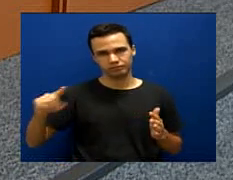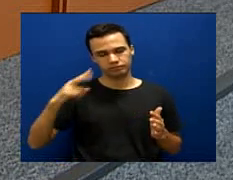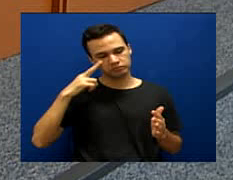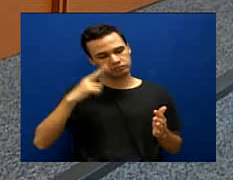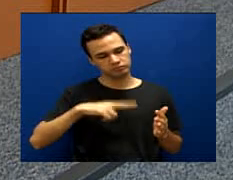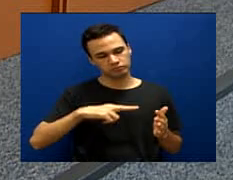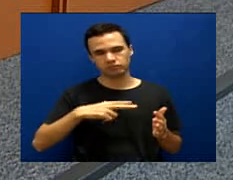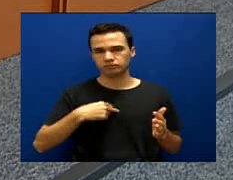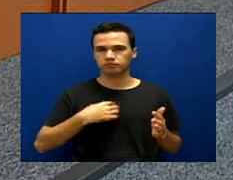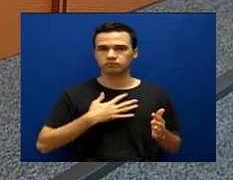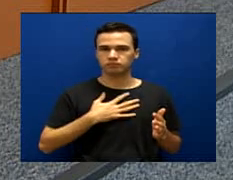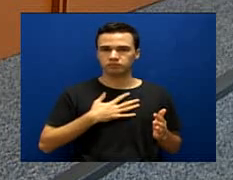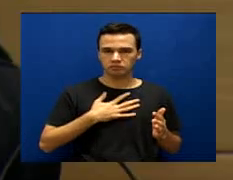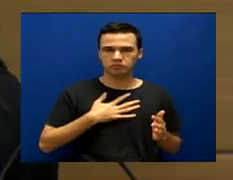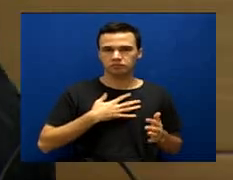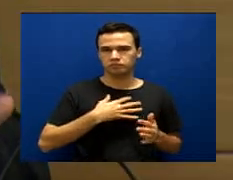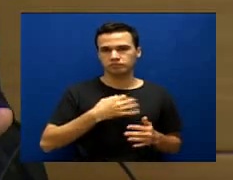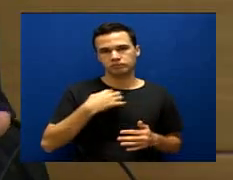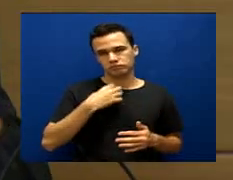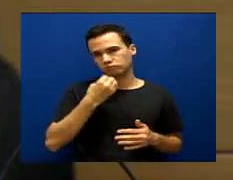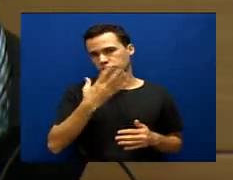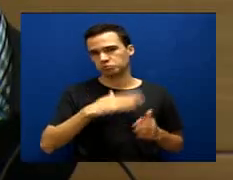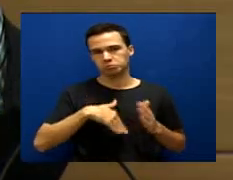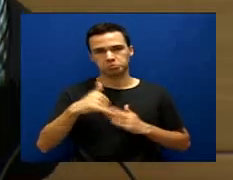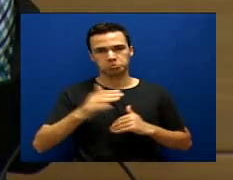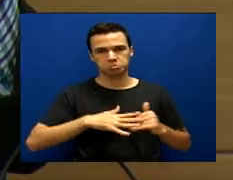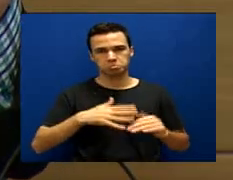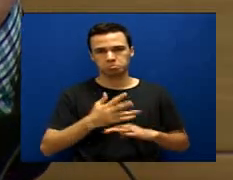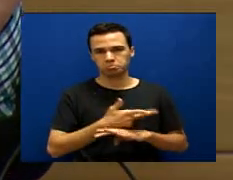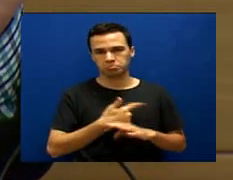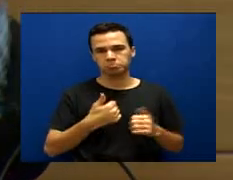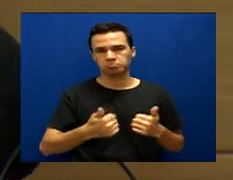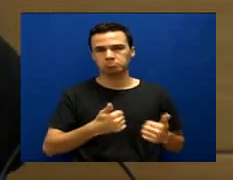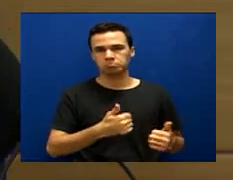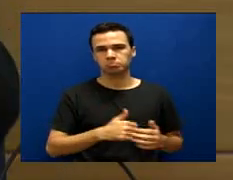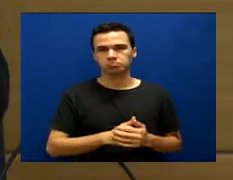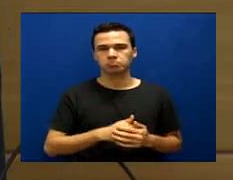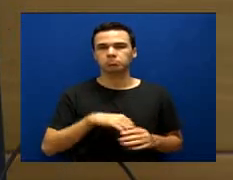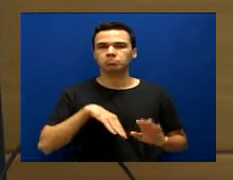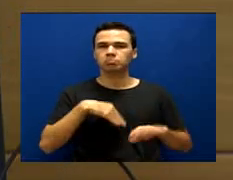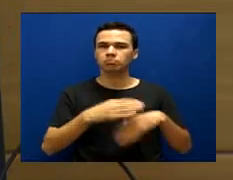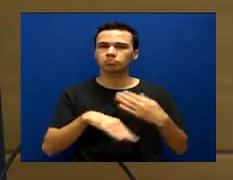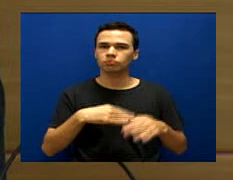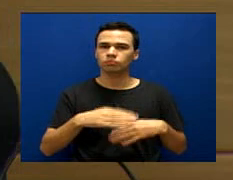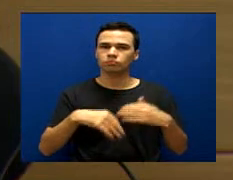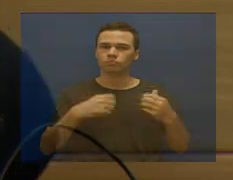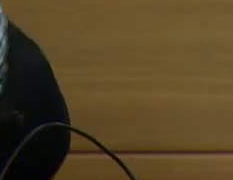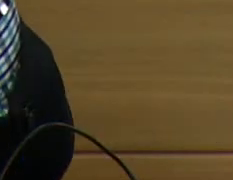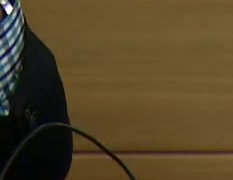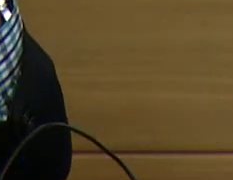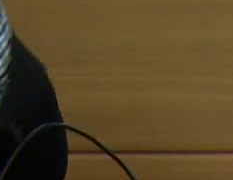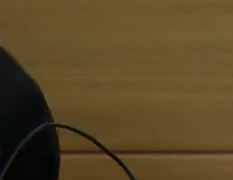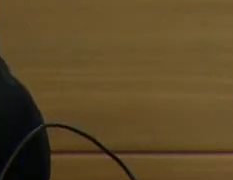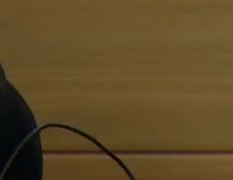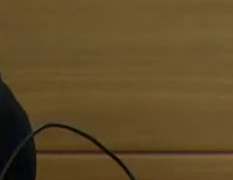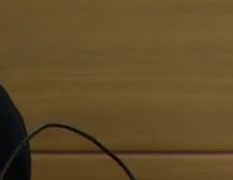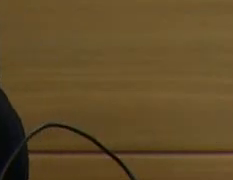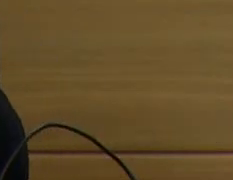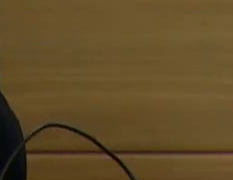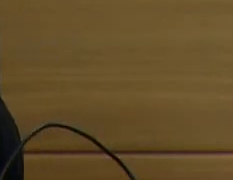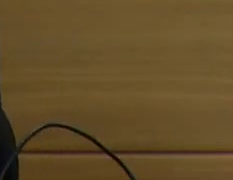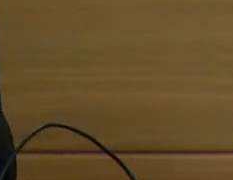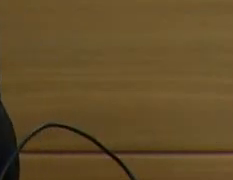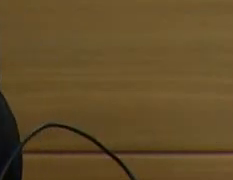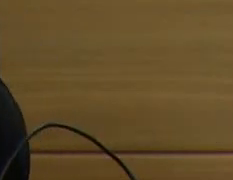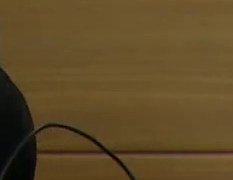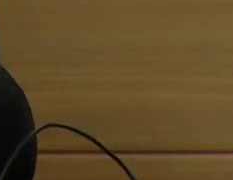entre nós, na minha opinião, está muito bem feito. Aí que eu disse, estou levando com a equipe, que nós vamos fazer... Está